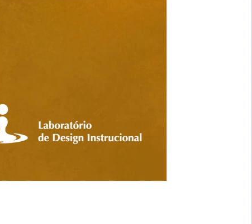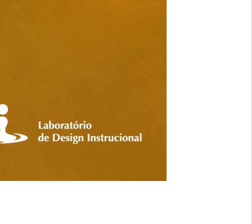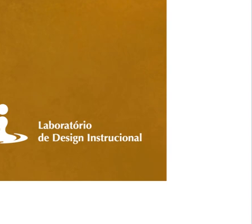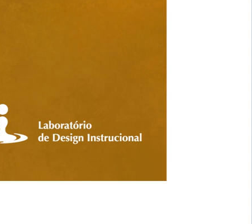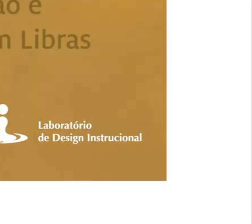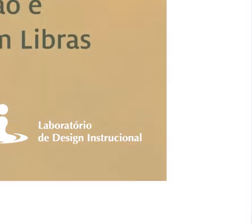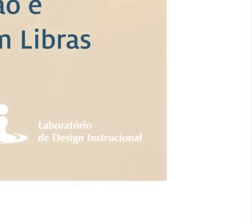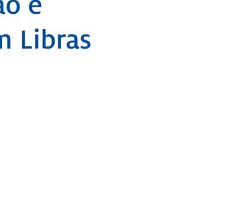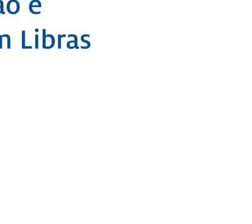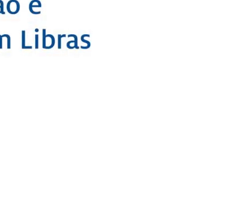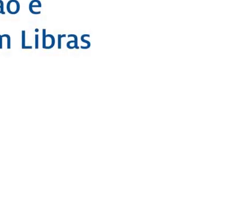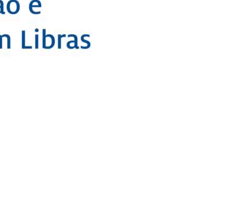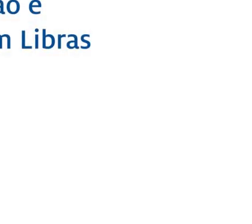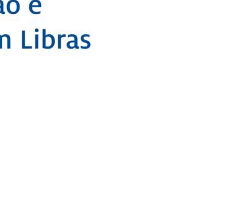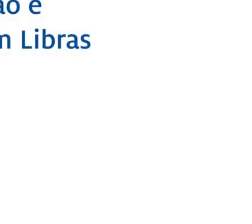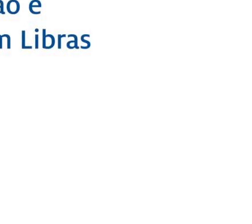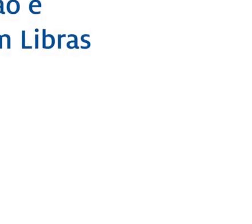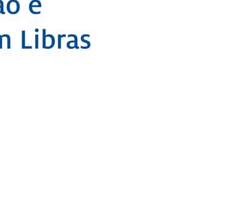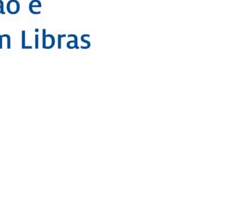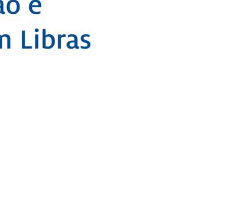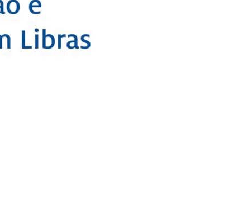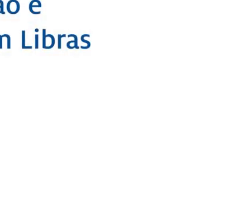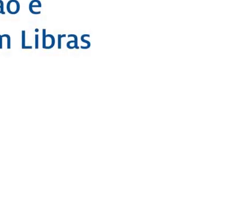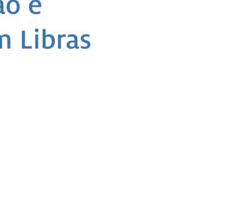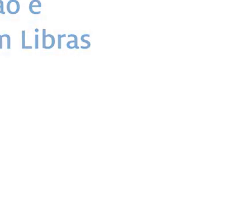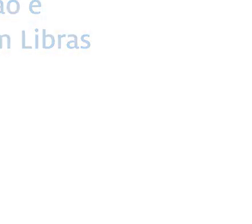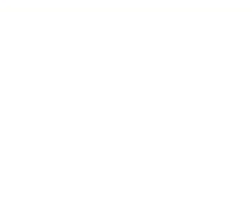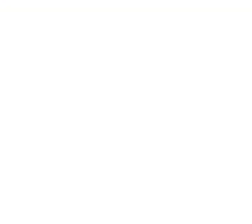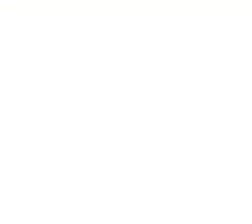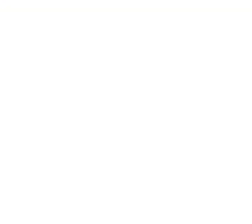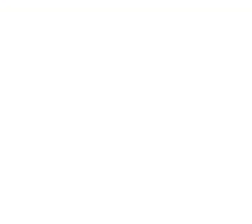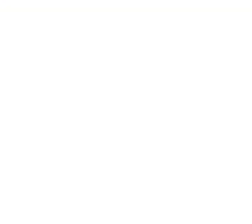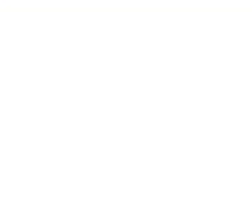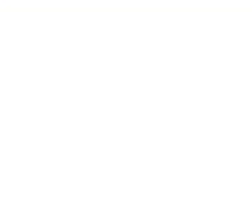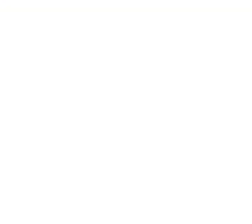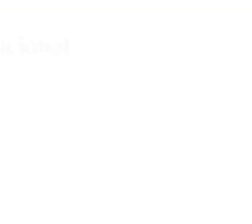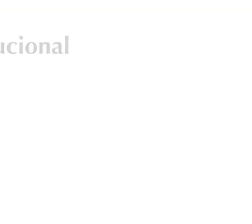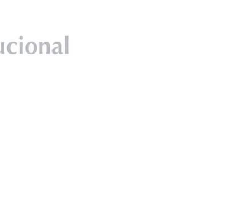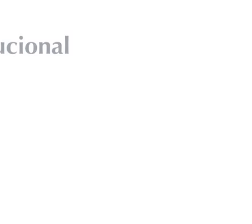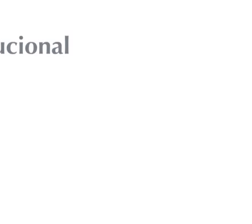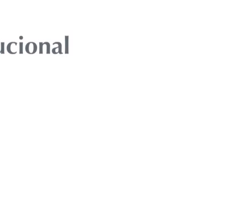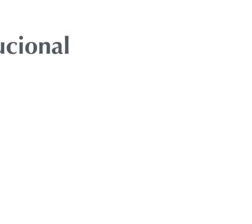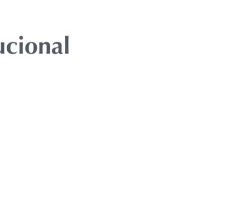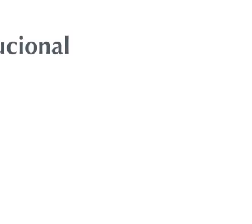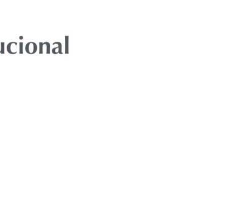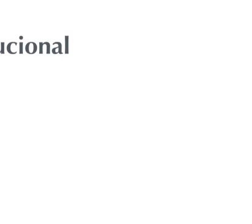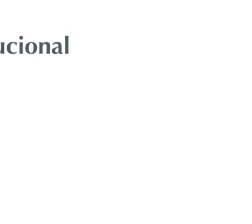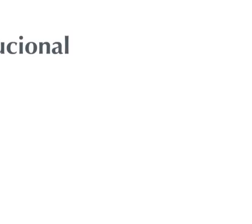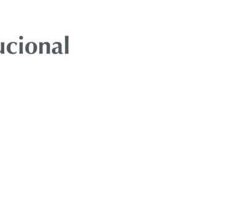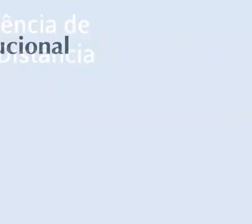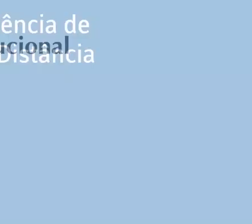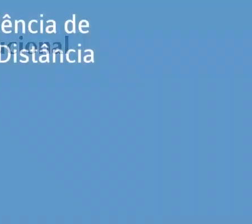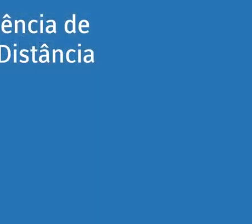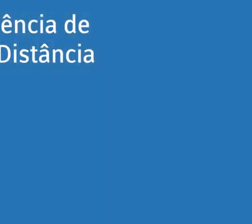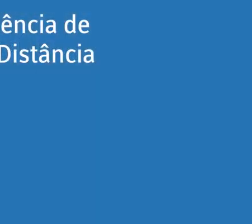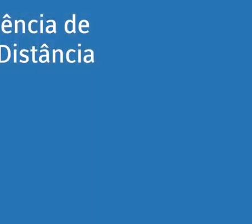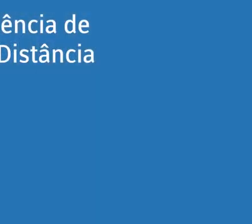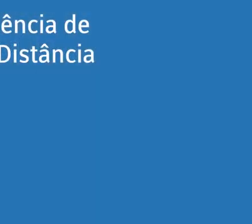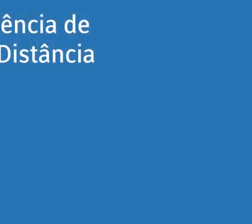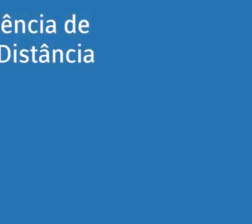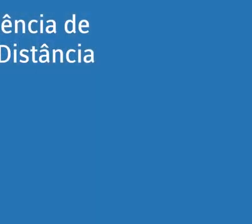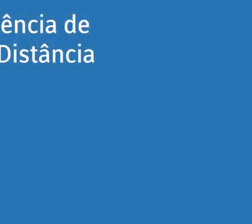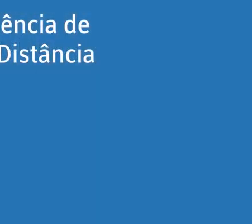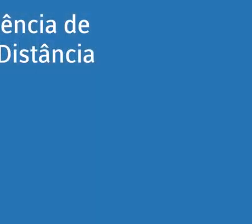o